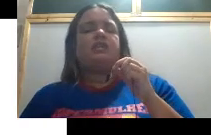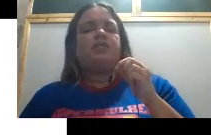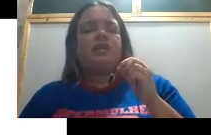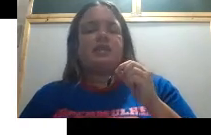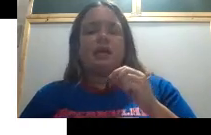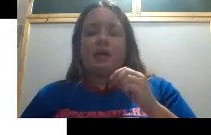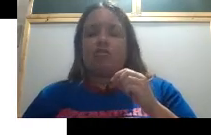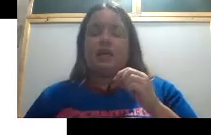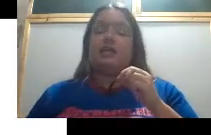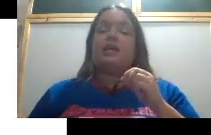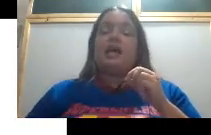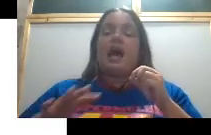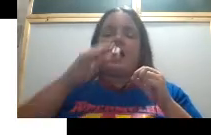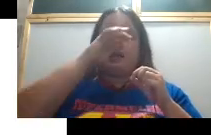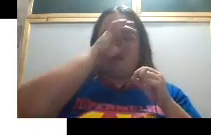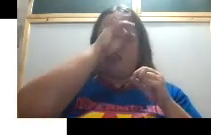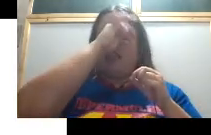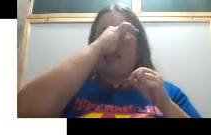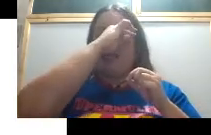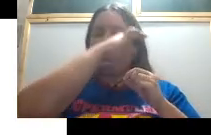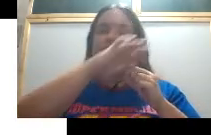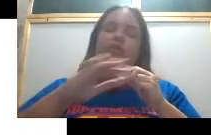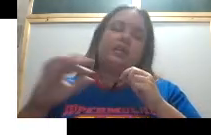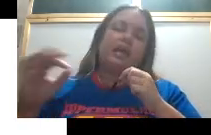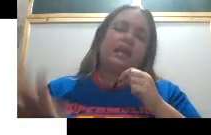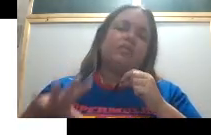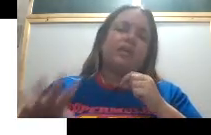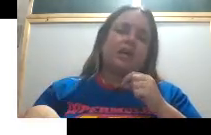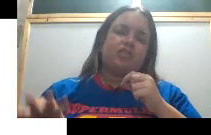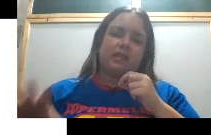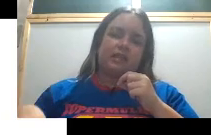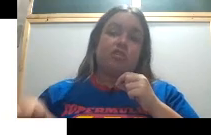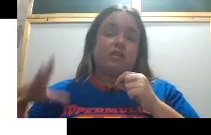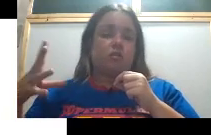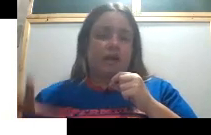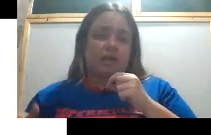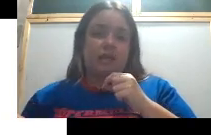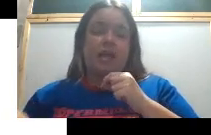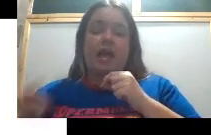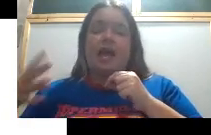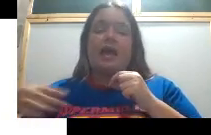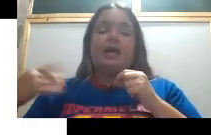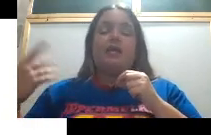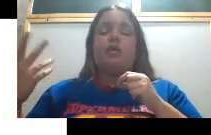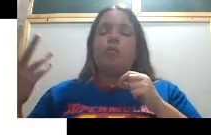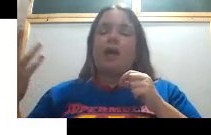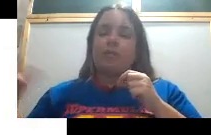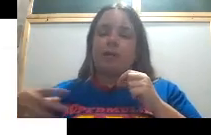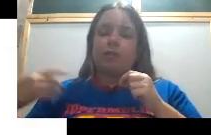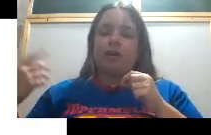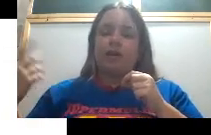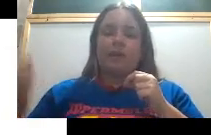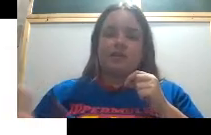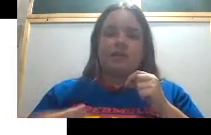E aí a gente tá vendo essa imagem aí aqui ela não foi ela não foi rasgada tá gente isso aí é